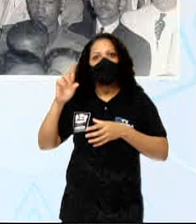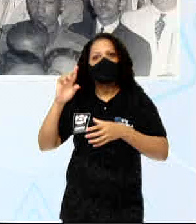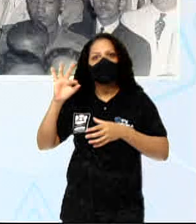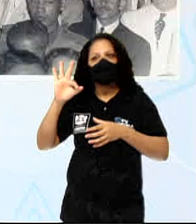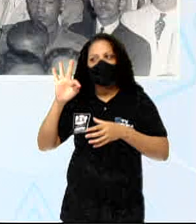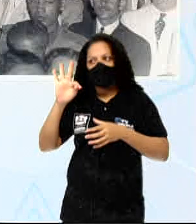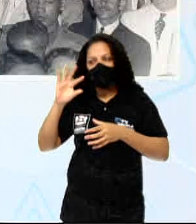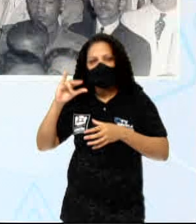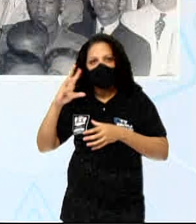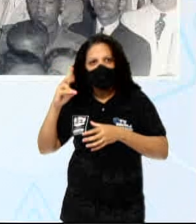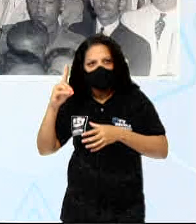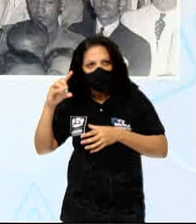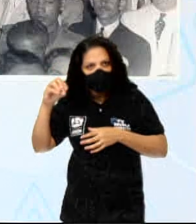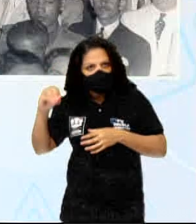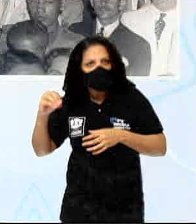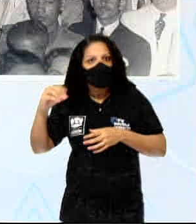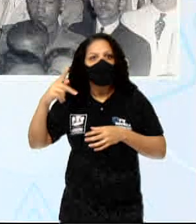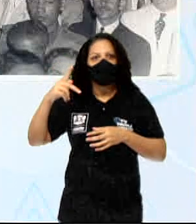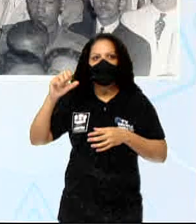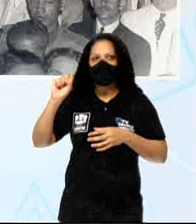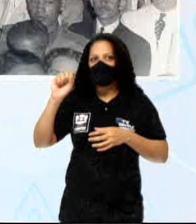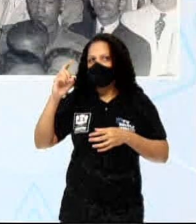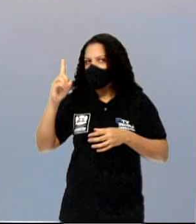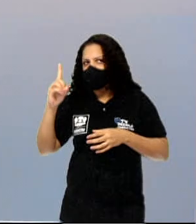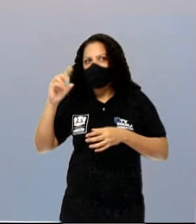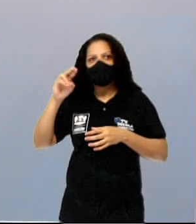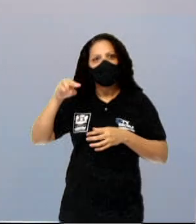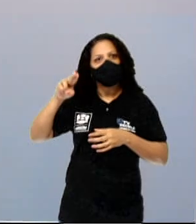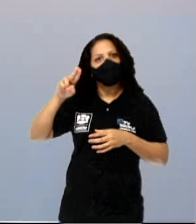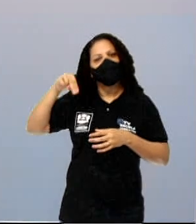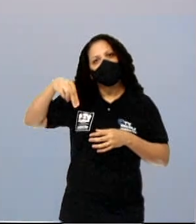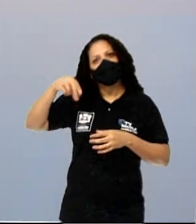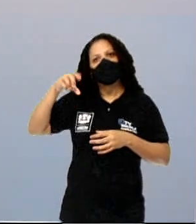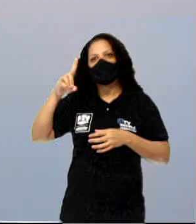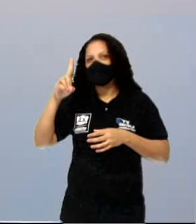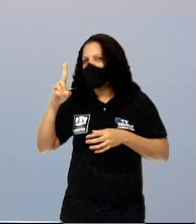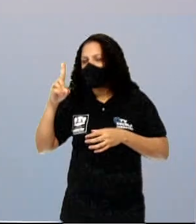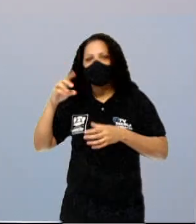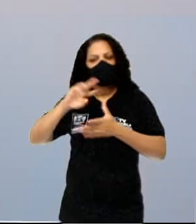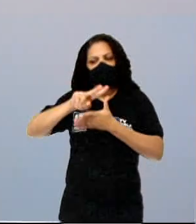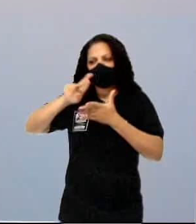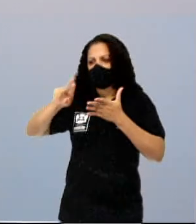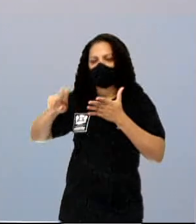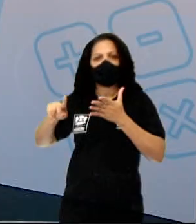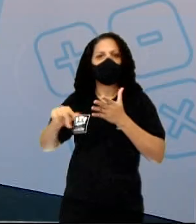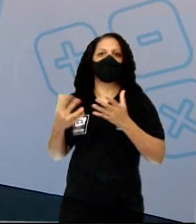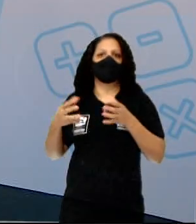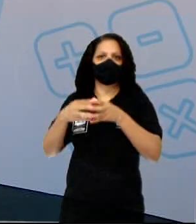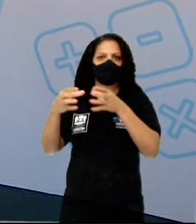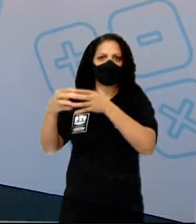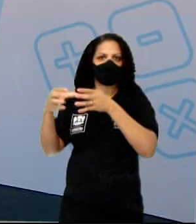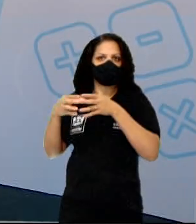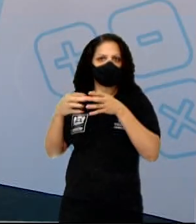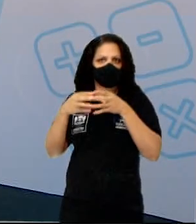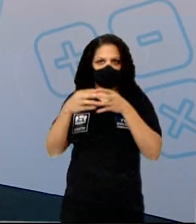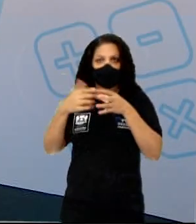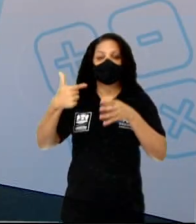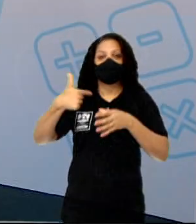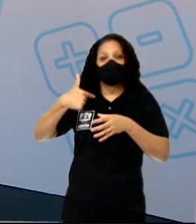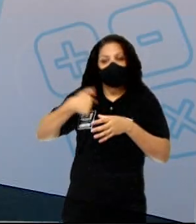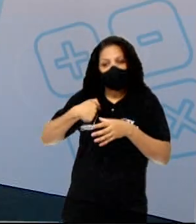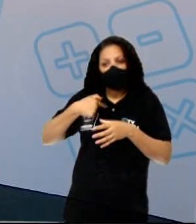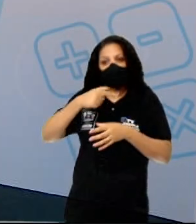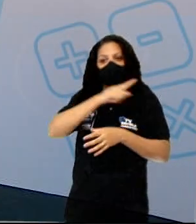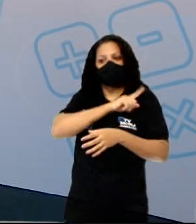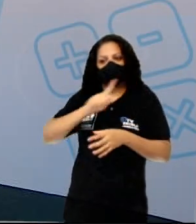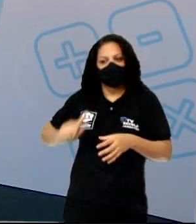o PTB e o PCB. Então, estava tudo montado para que Vargas, de fato, passasse o bastão do poder para as